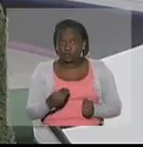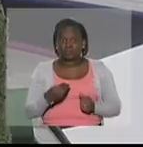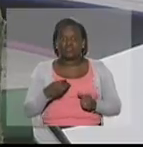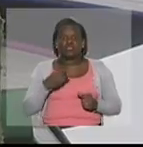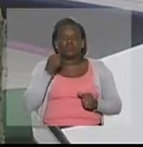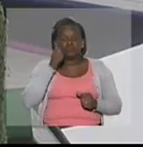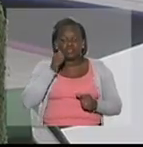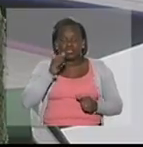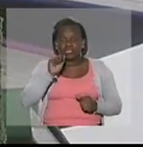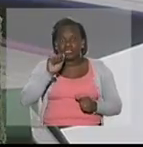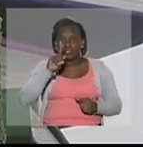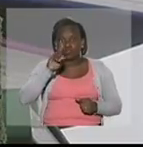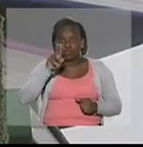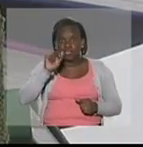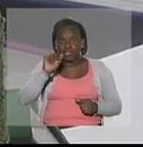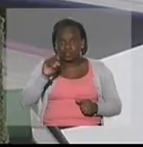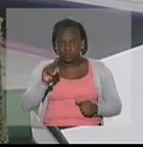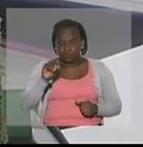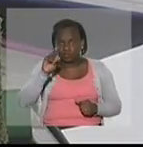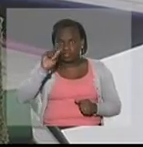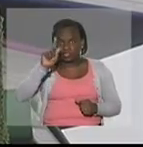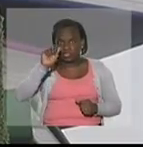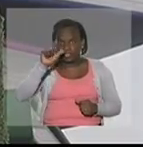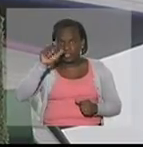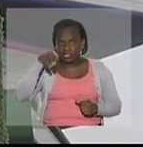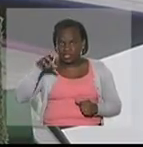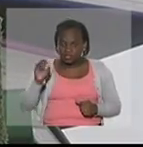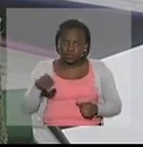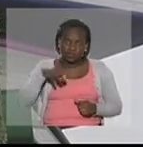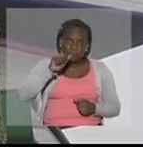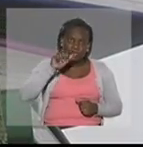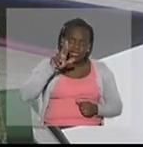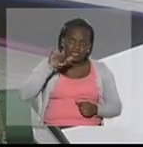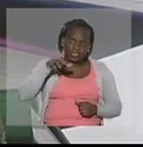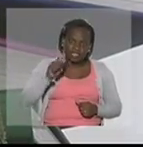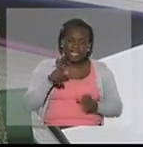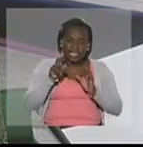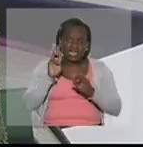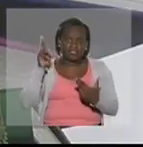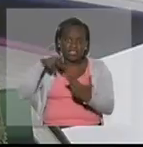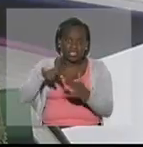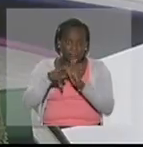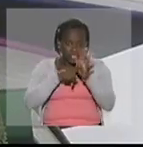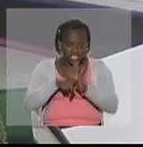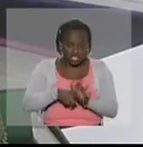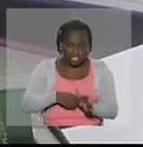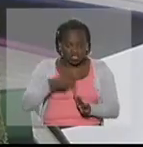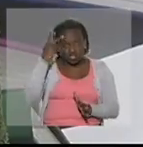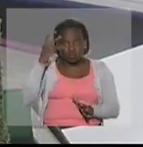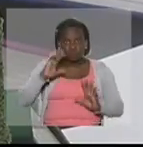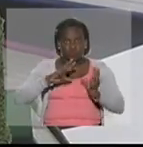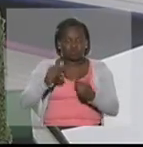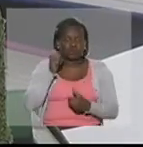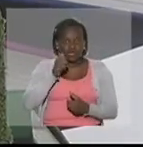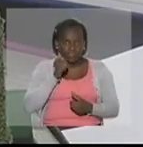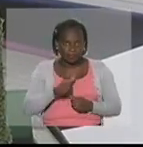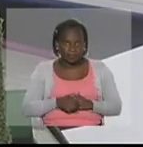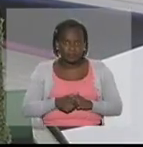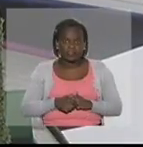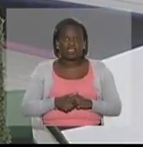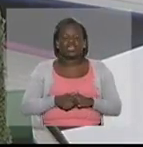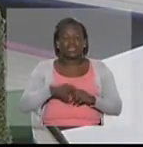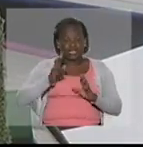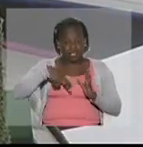maravilhoso mulheres do Eduardo Galeano a clar a Marina Cola Santos são referências de pesquisa sobre o universo feminino que